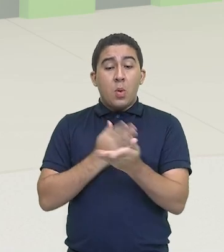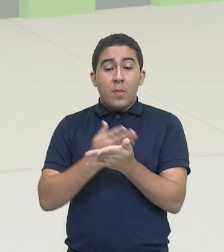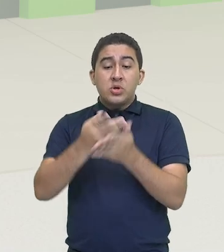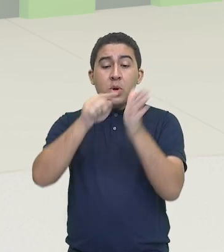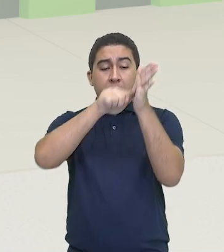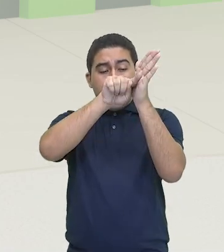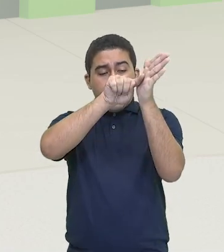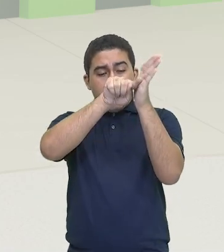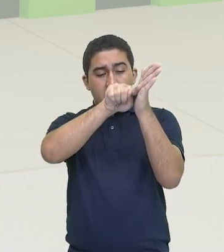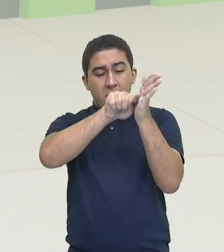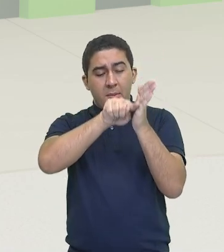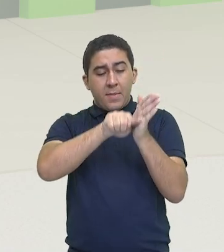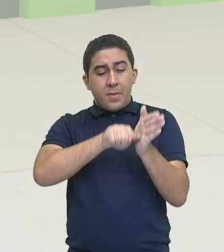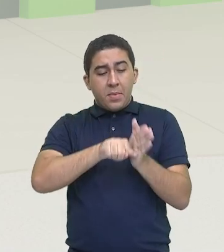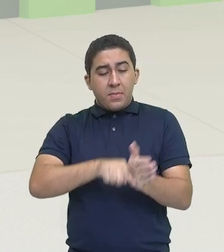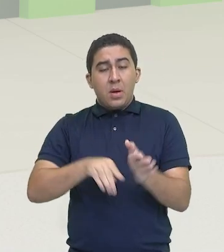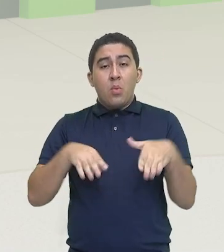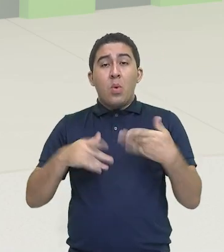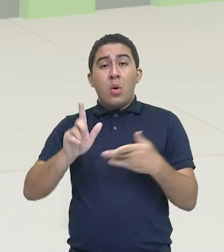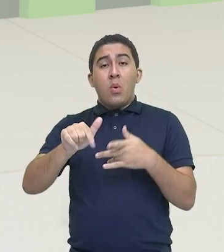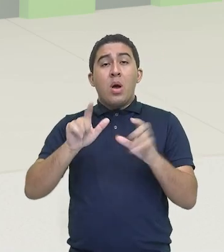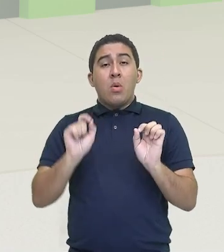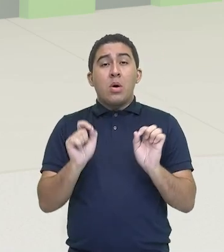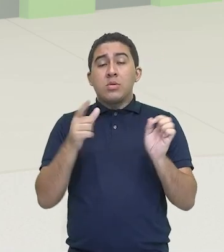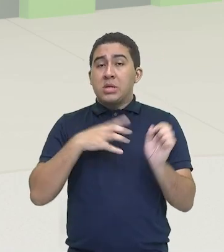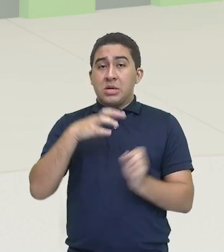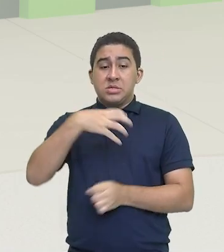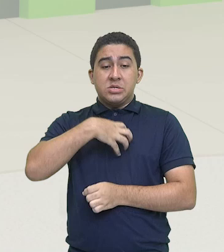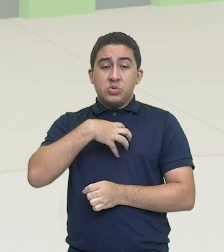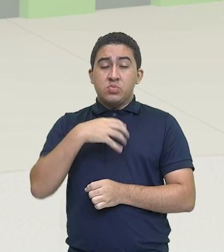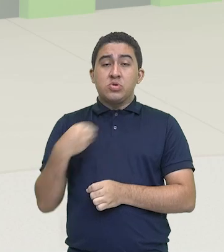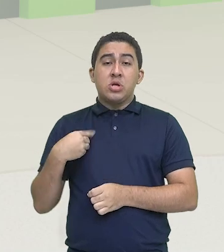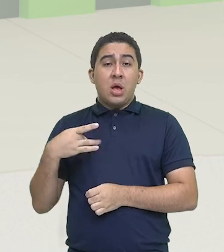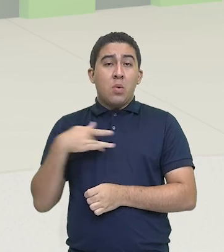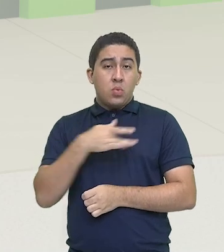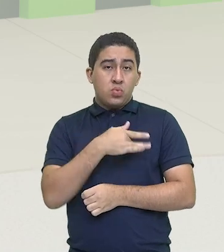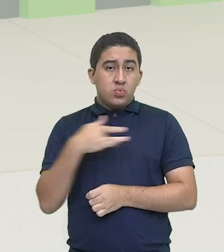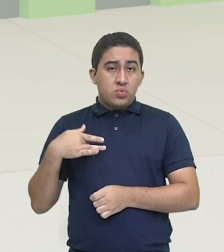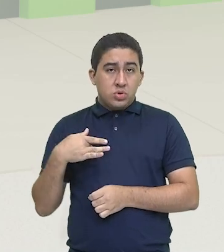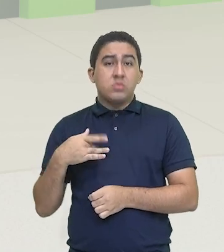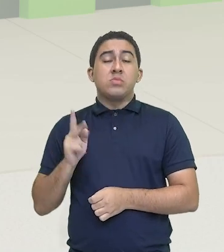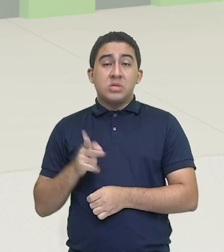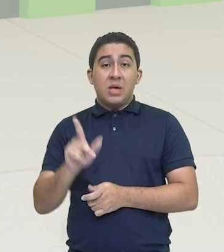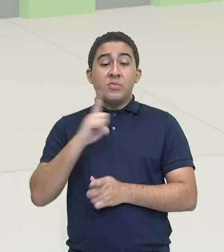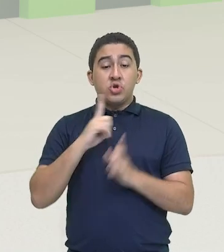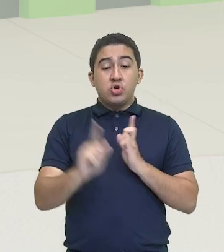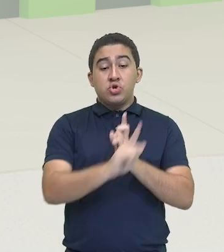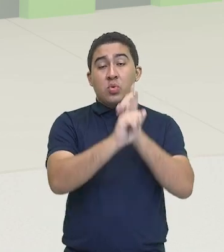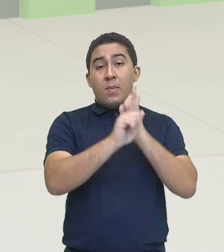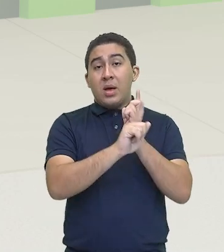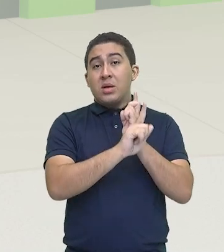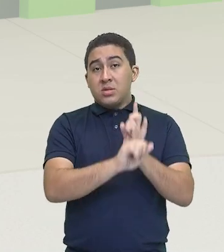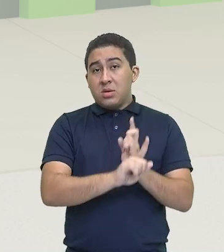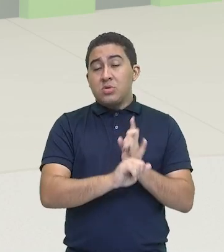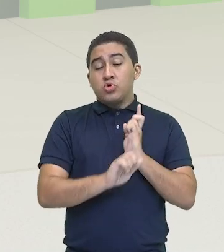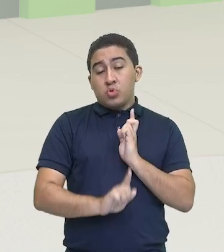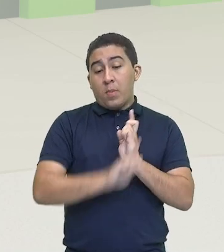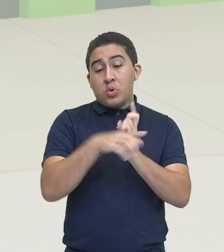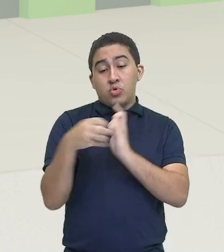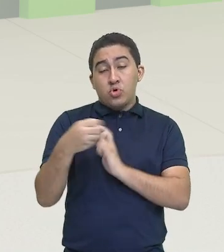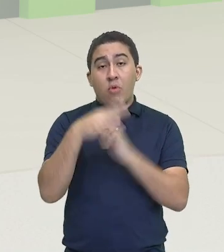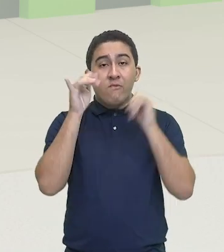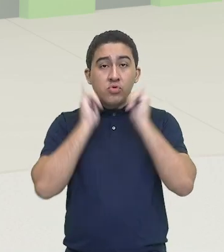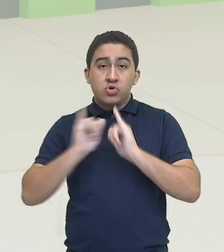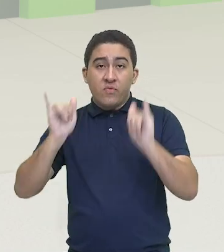continuar descobrindo quais eram os sinais e sintomas. Toda vez que tinham essas descobertas, eles divulgavam